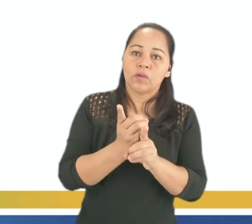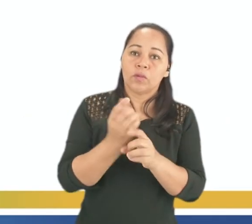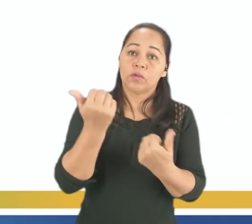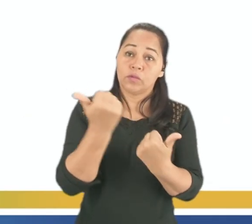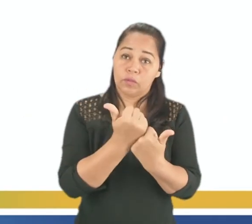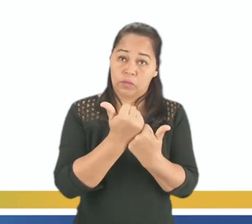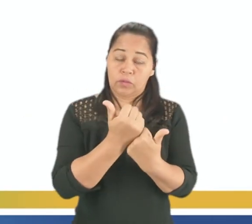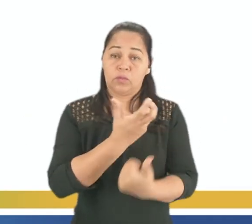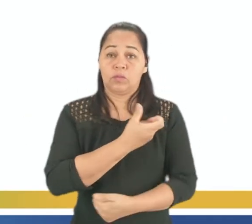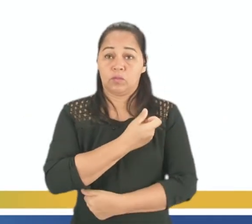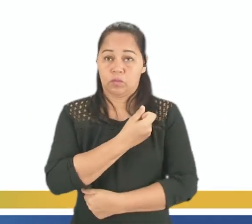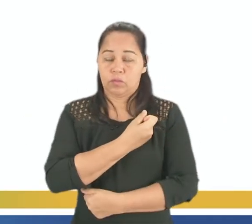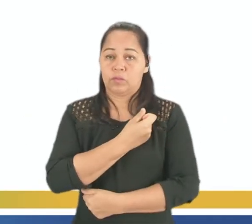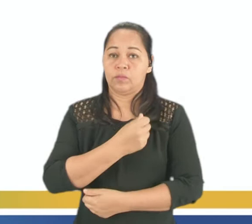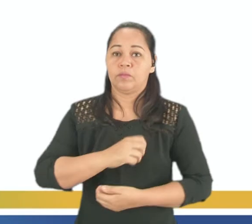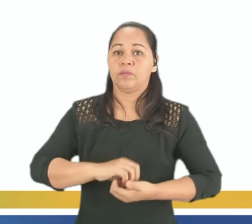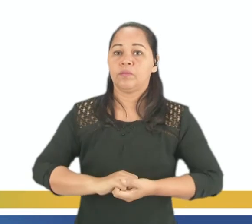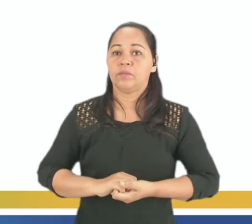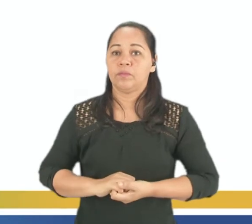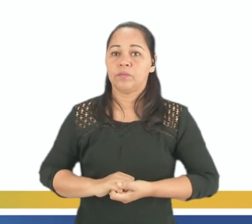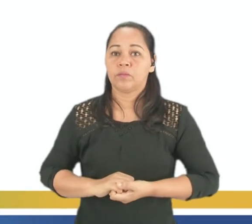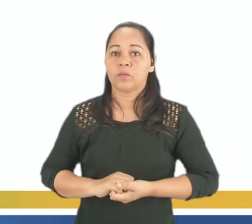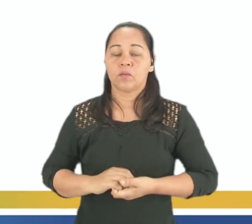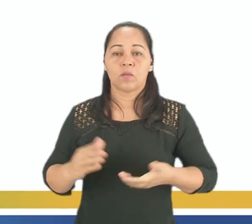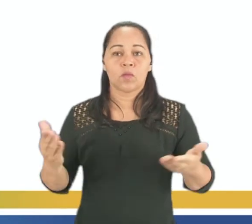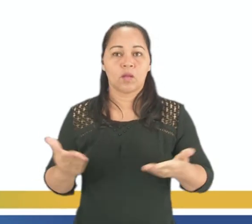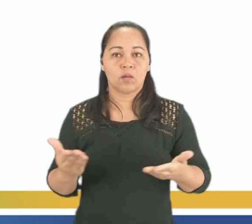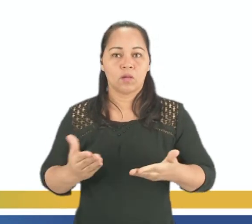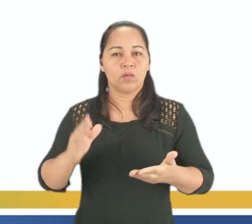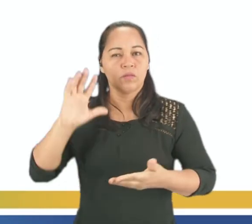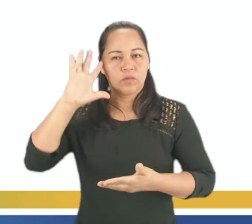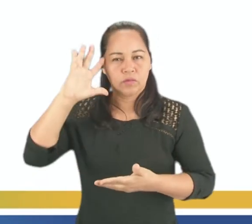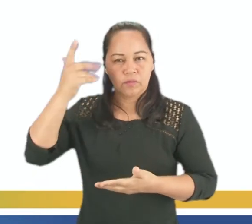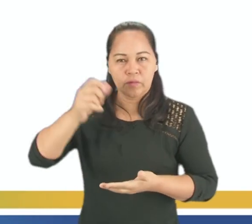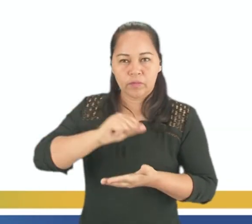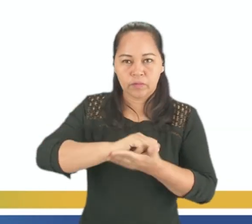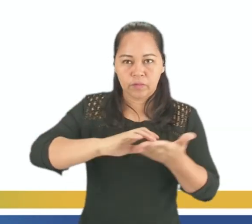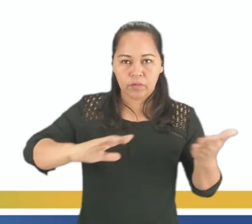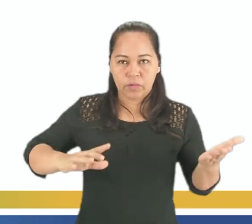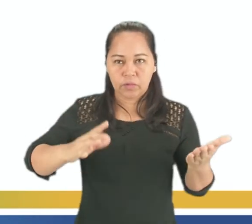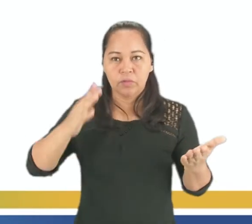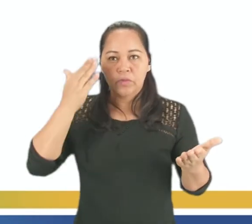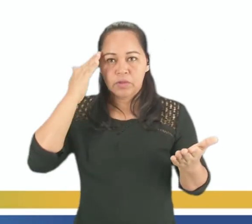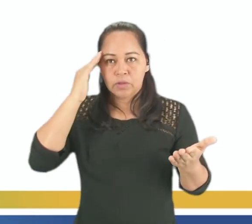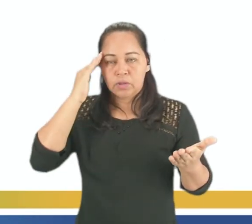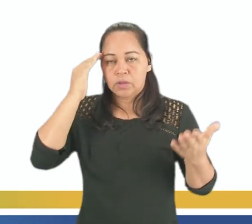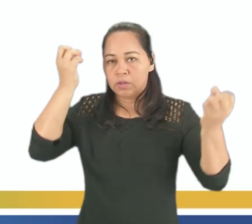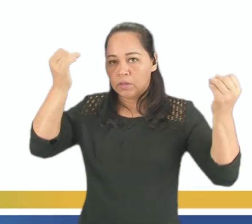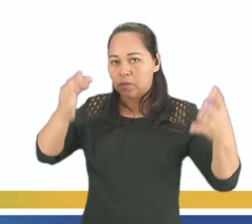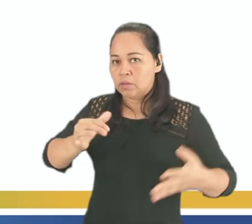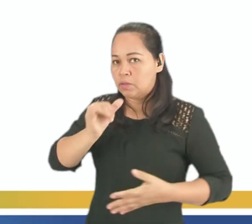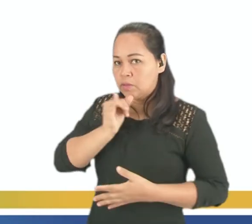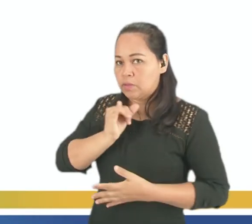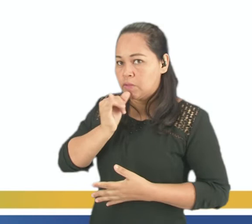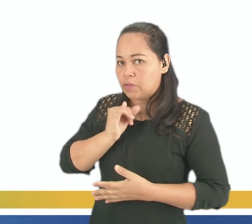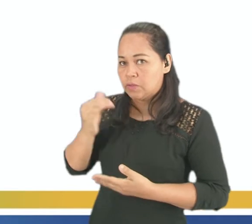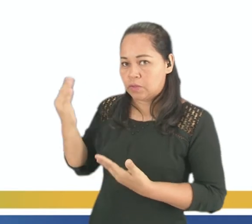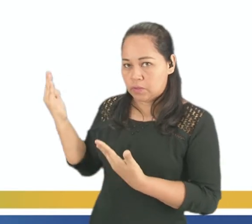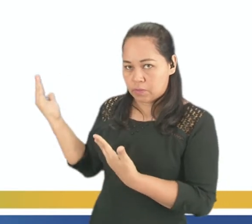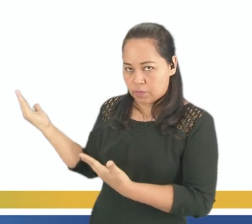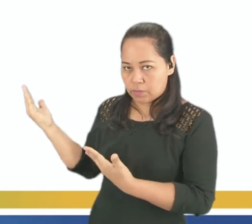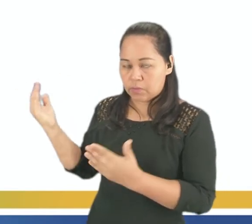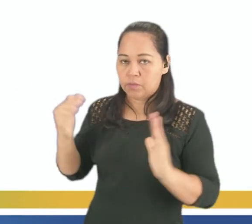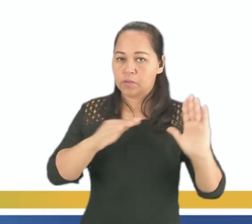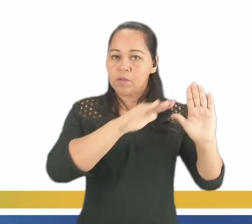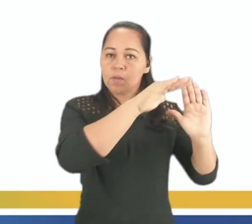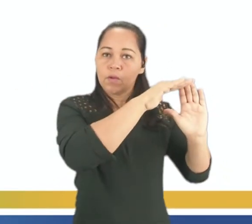substituição. Então, como resolver um sistema de equações pelo método da substituição? Nós veremos aqui alguns